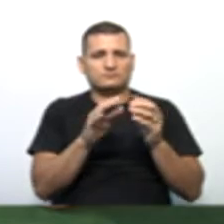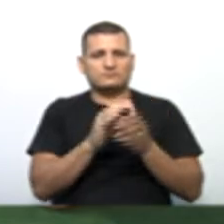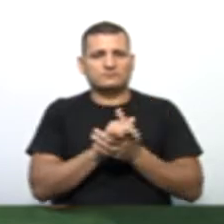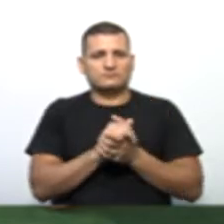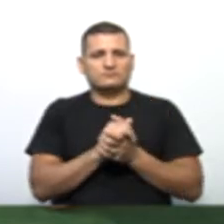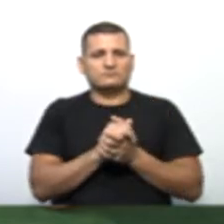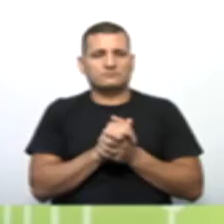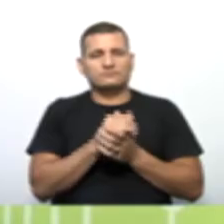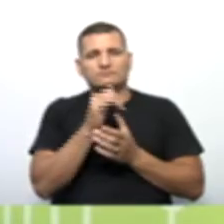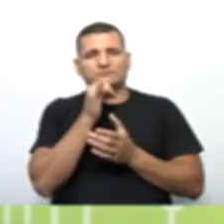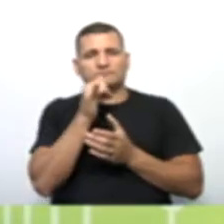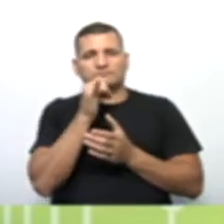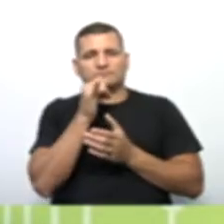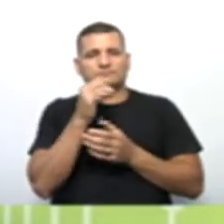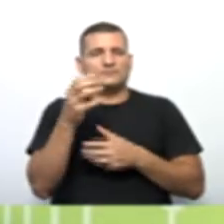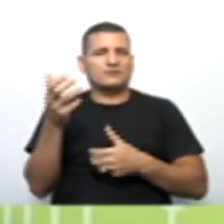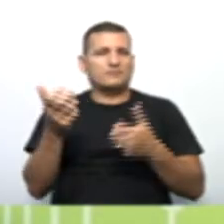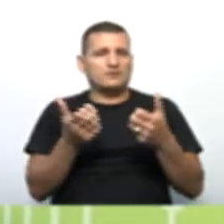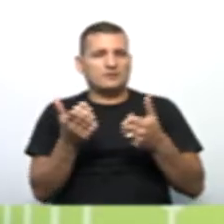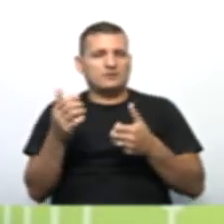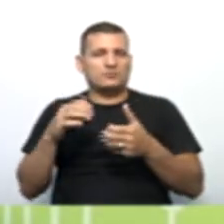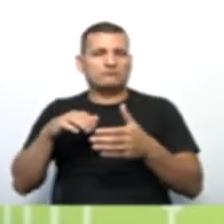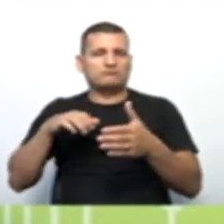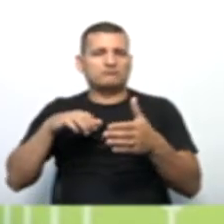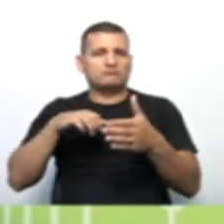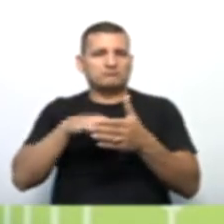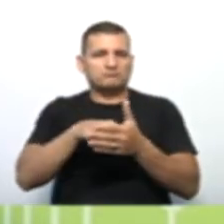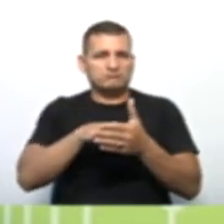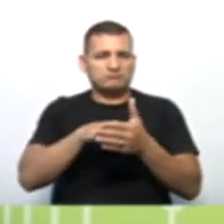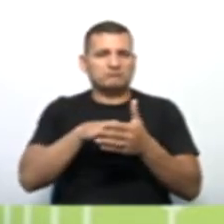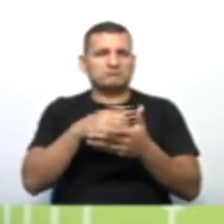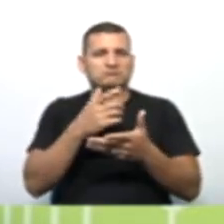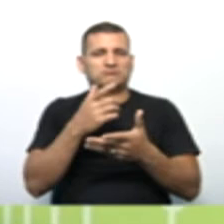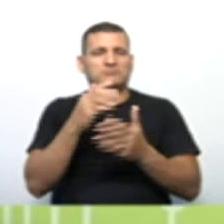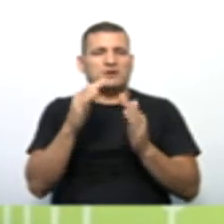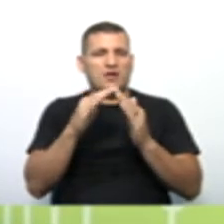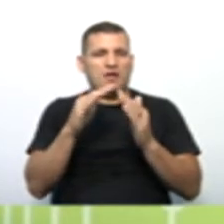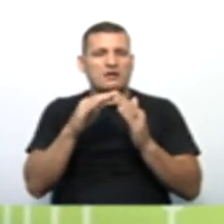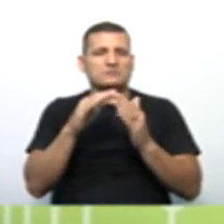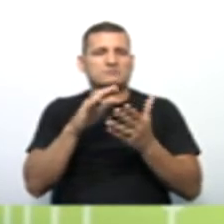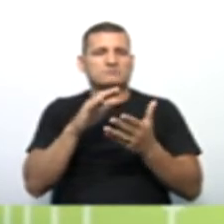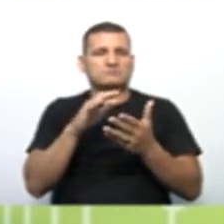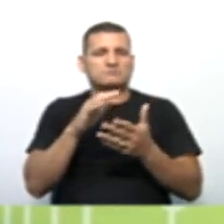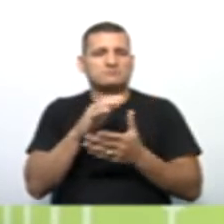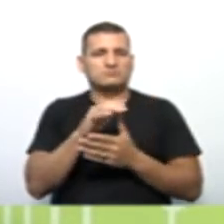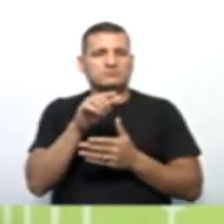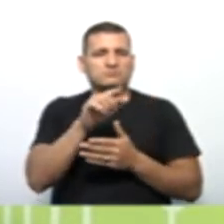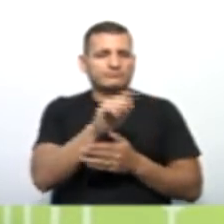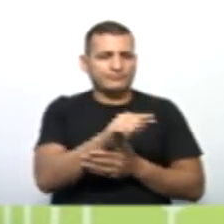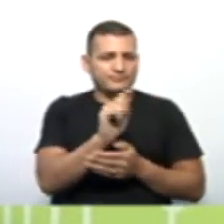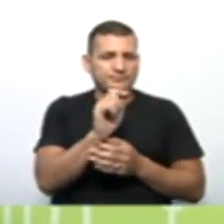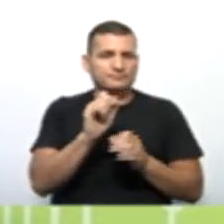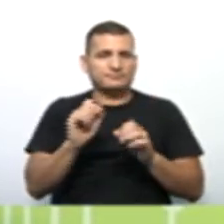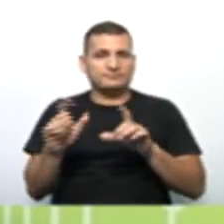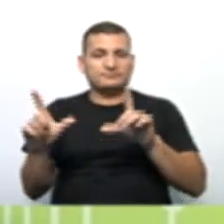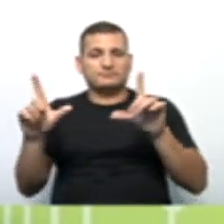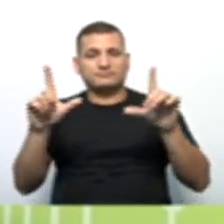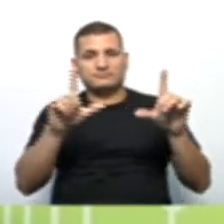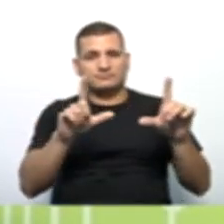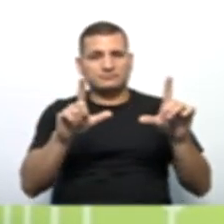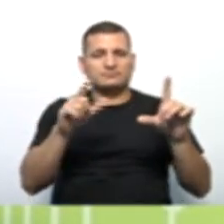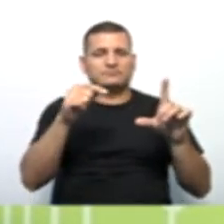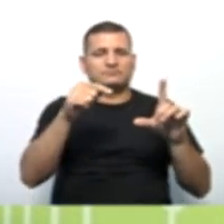atropelou poste e derrubou três casas meu deus que aconteceu aí tu vai ficar lá vai entrar dentro aí começa um